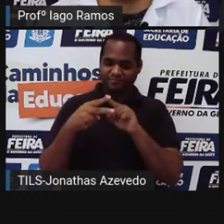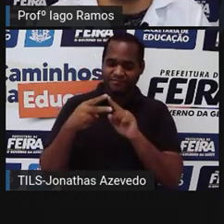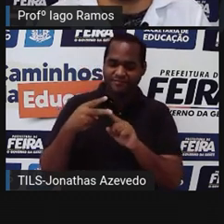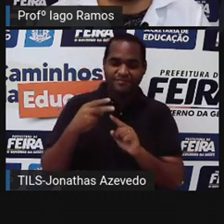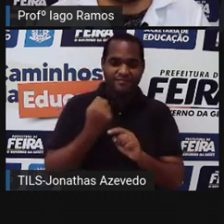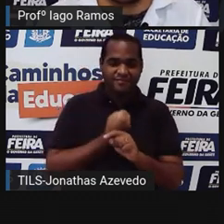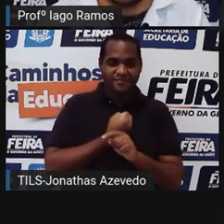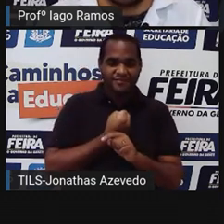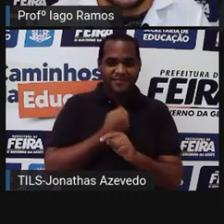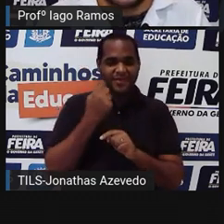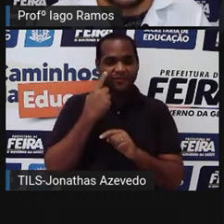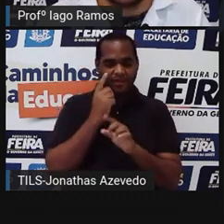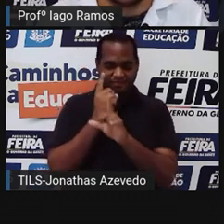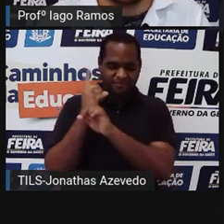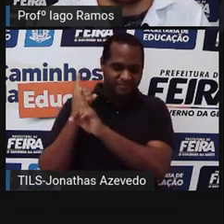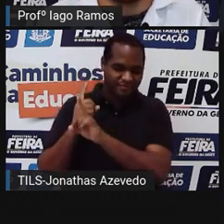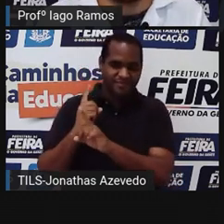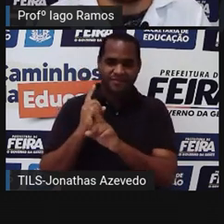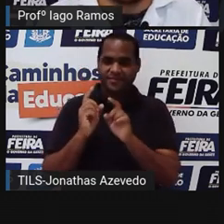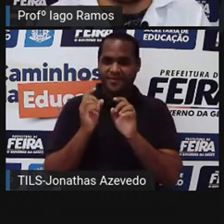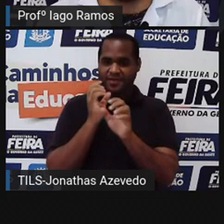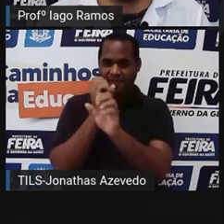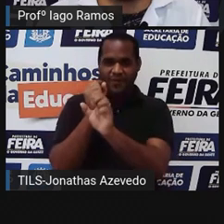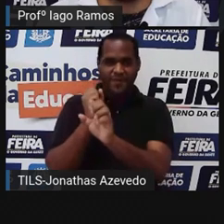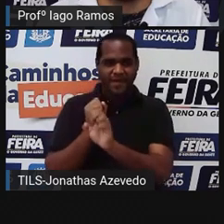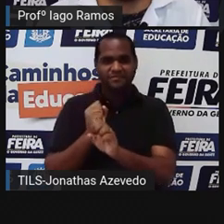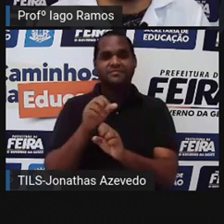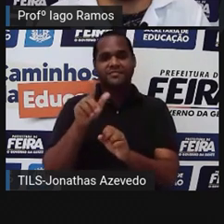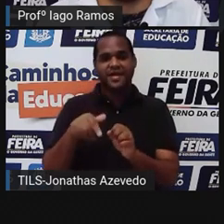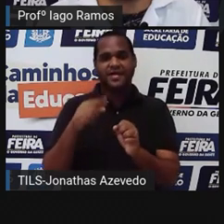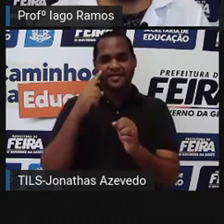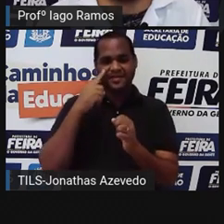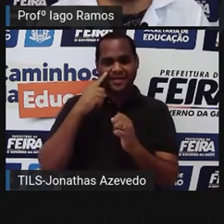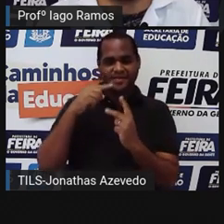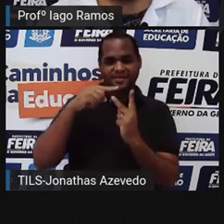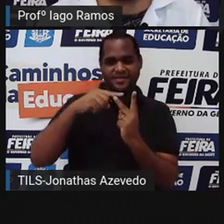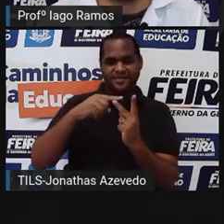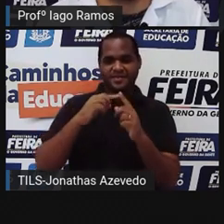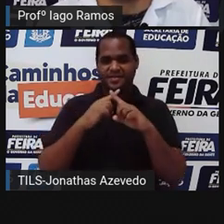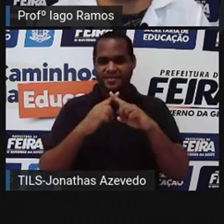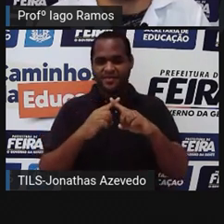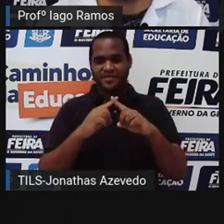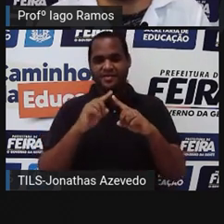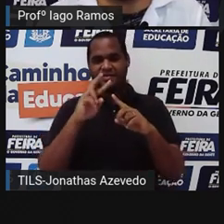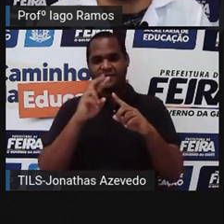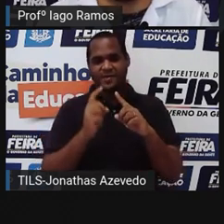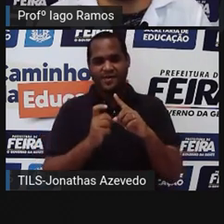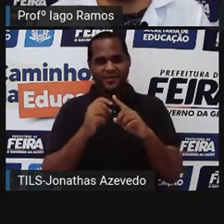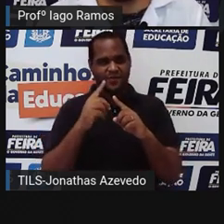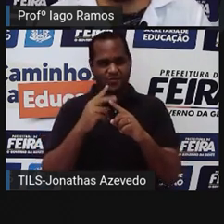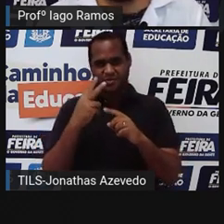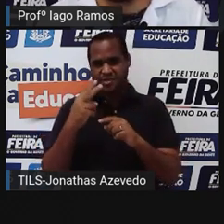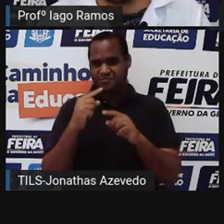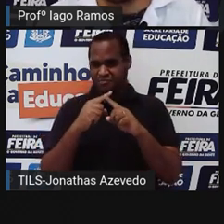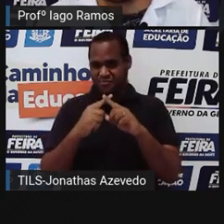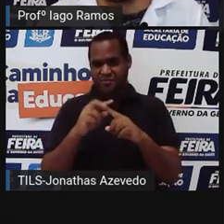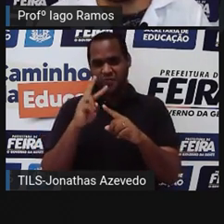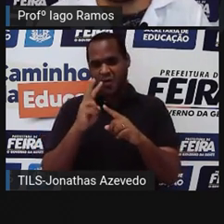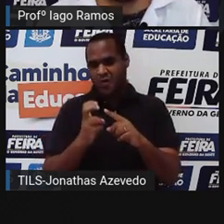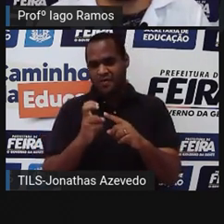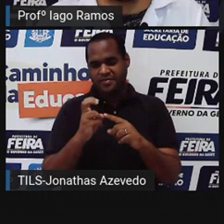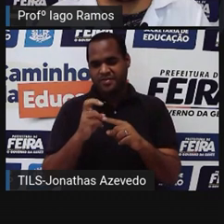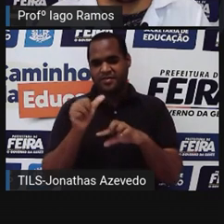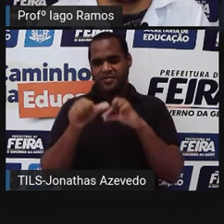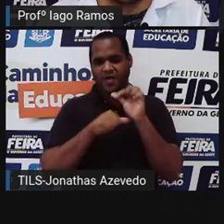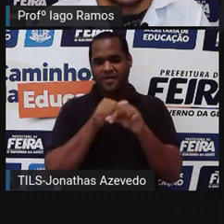quando a gente faz a soma, ó, a raiz x' mais a raiz x duas linhas, tem que dar o oposto